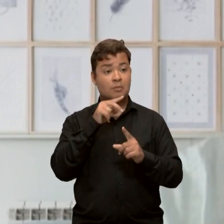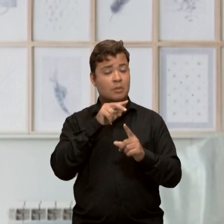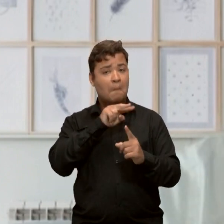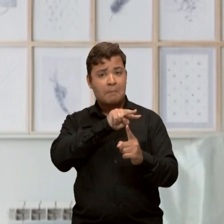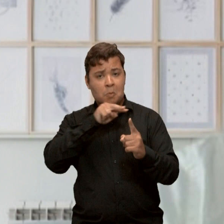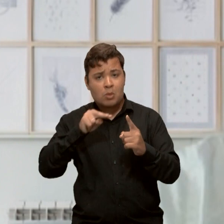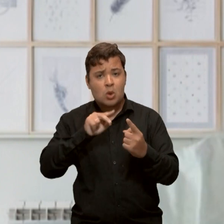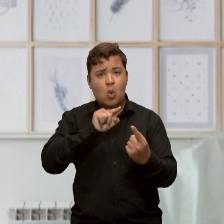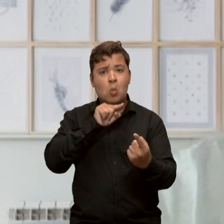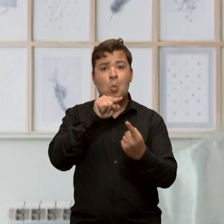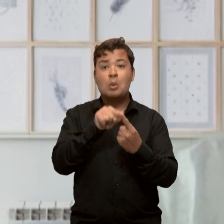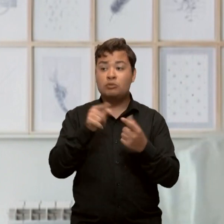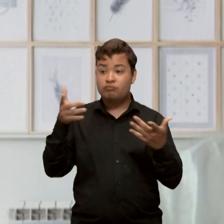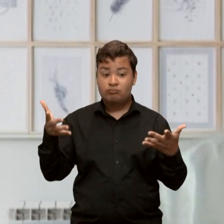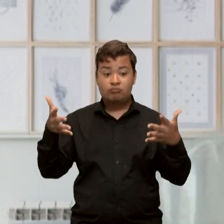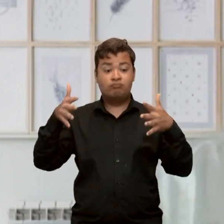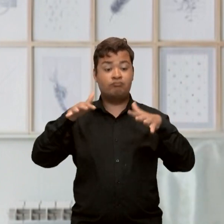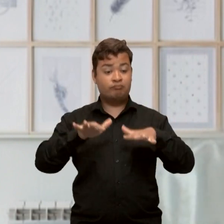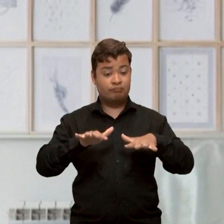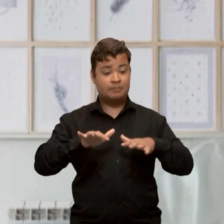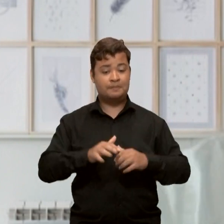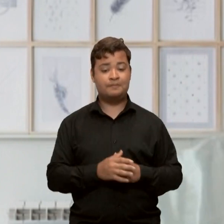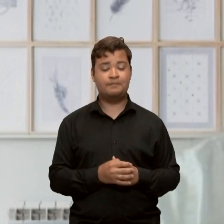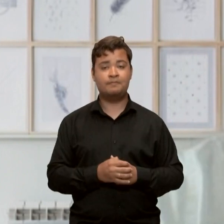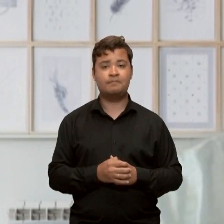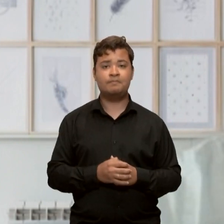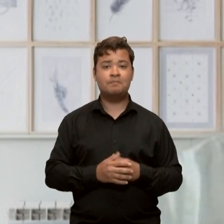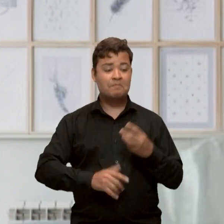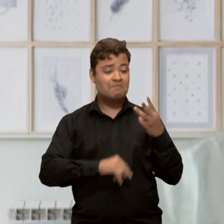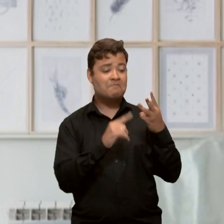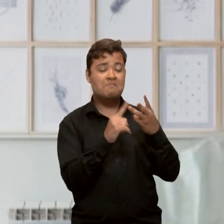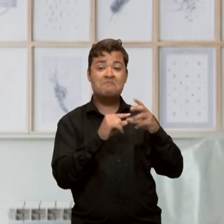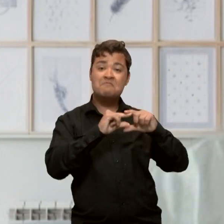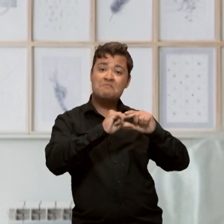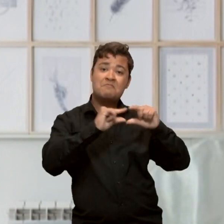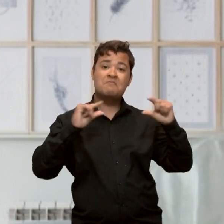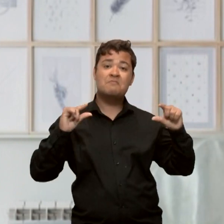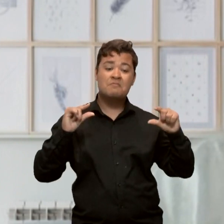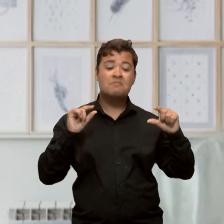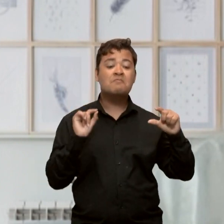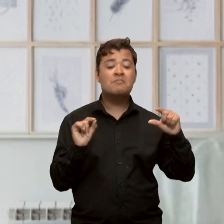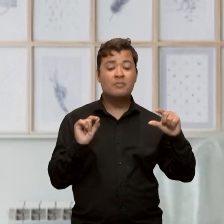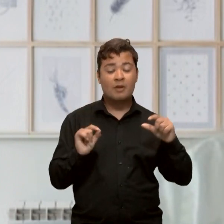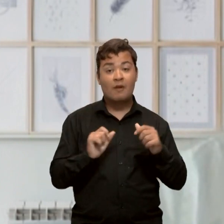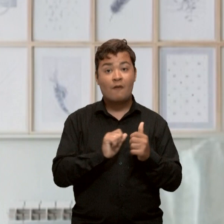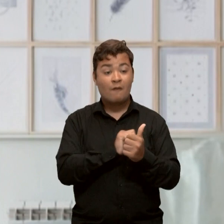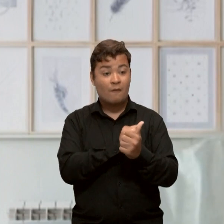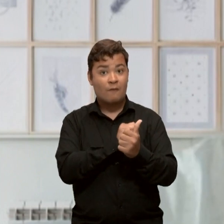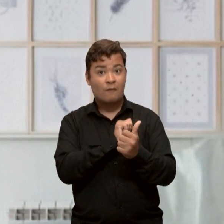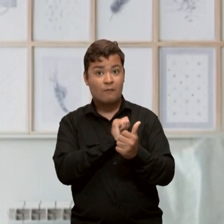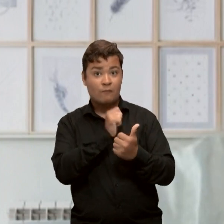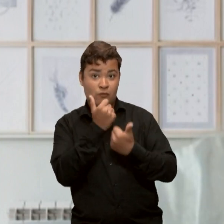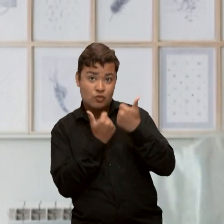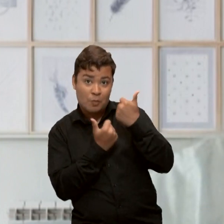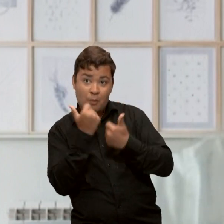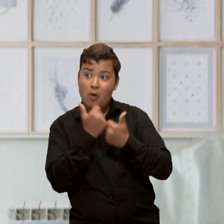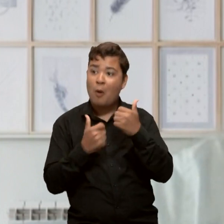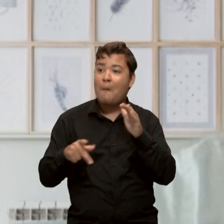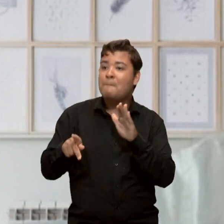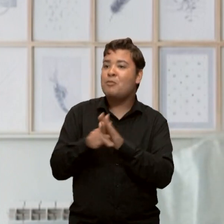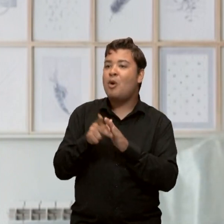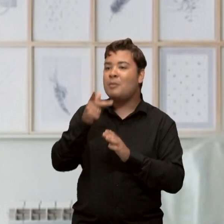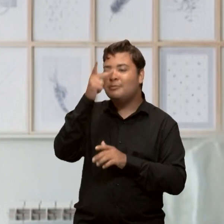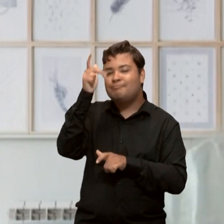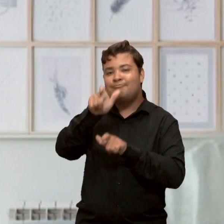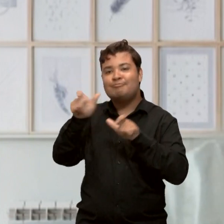inclusão. Então, o nosso slogan, né, futebol é coisa de quem gosta de jogar.